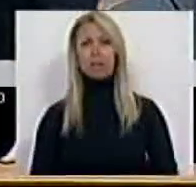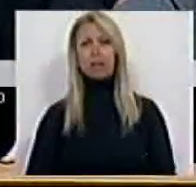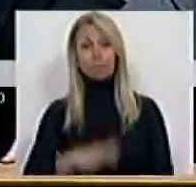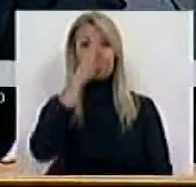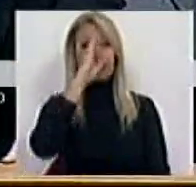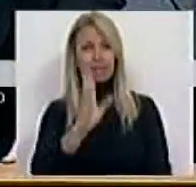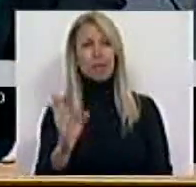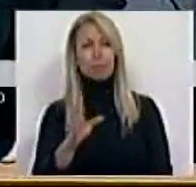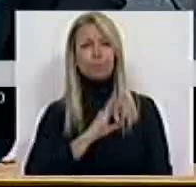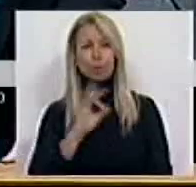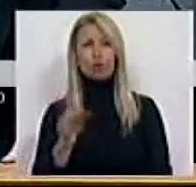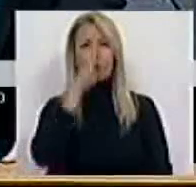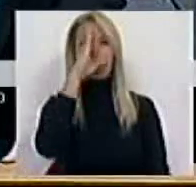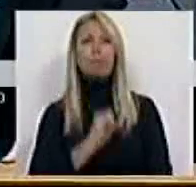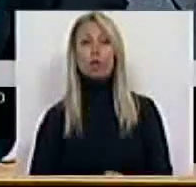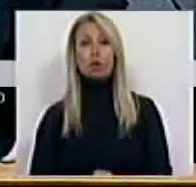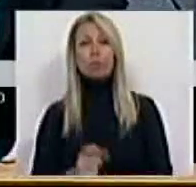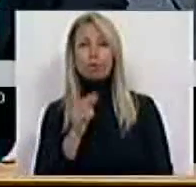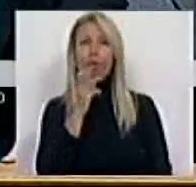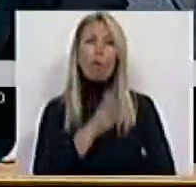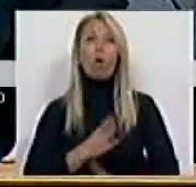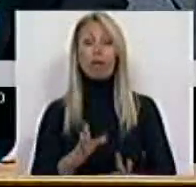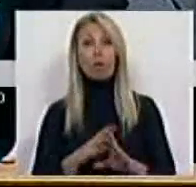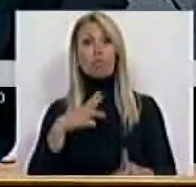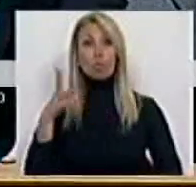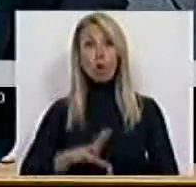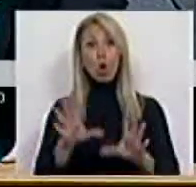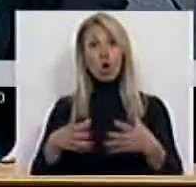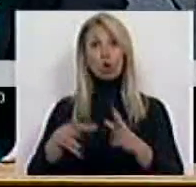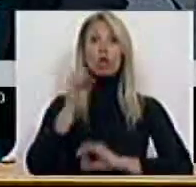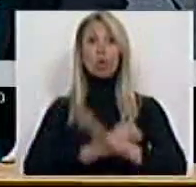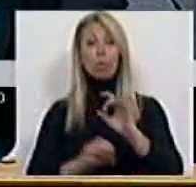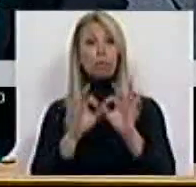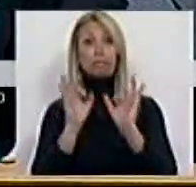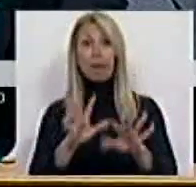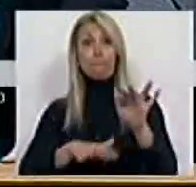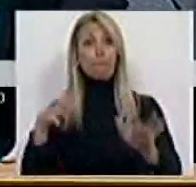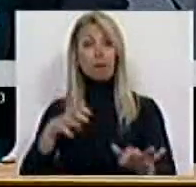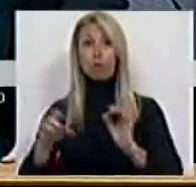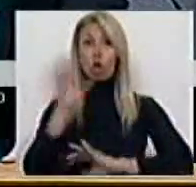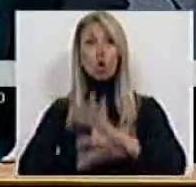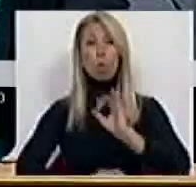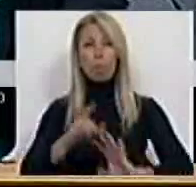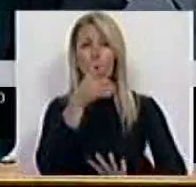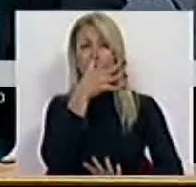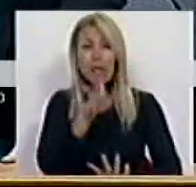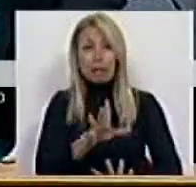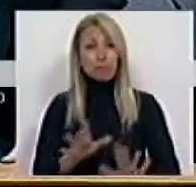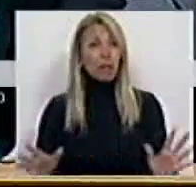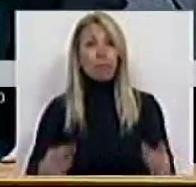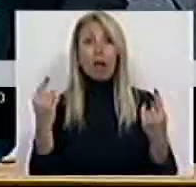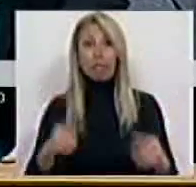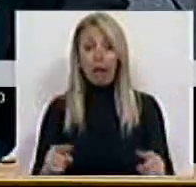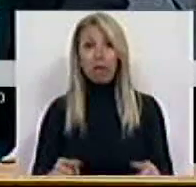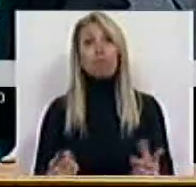Sabe, Sr. Primeiro-Ministro, o que é trágico é que Portugal, no Conselho Europeu, como no Parlamento Europeu, tenha tantos inimigos que vêm do seu próprio